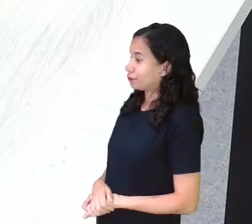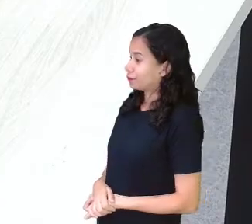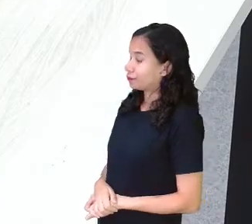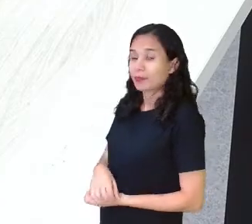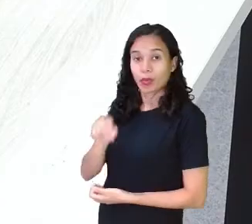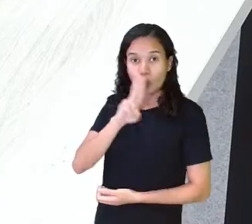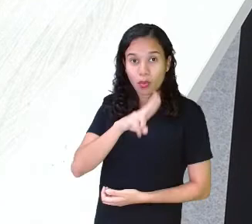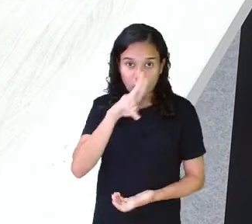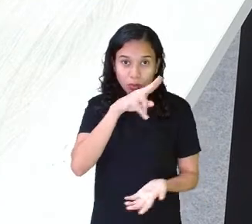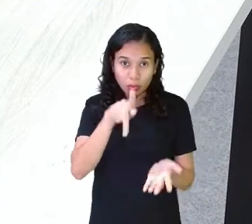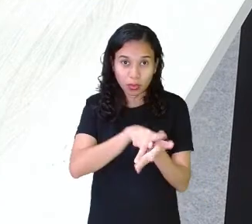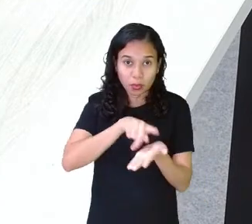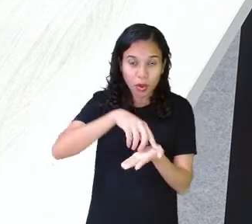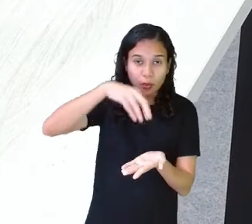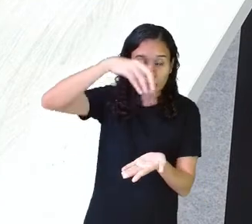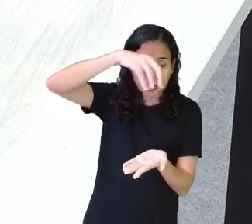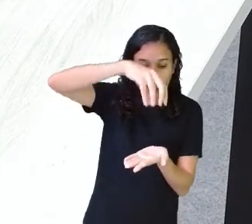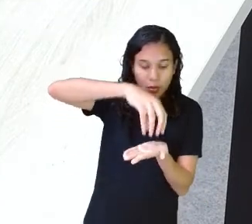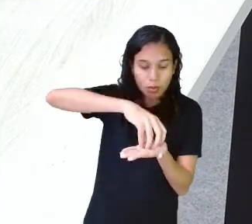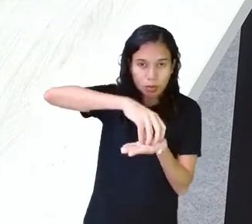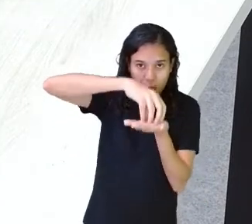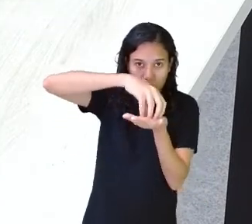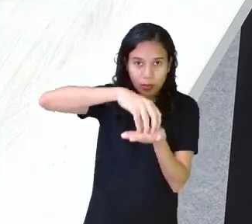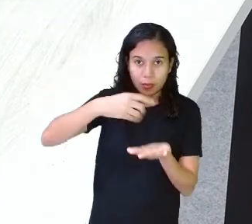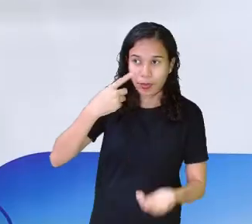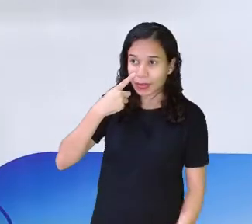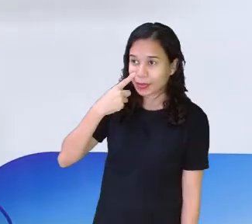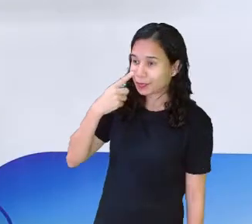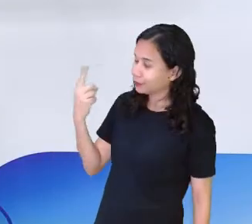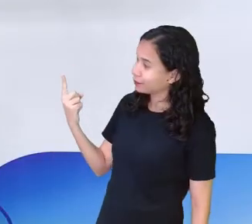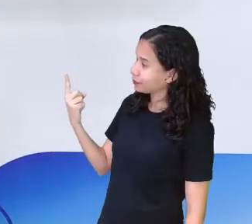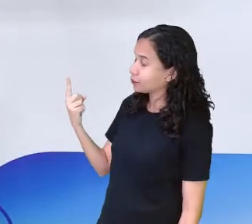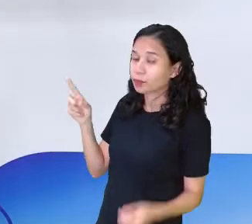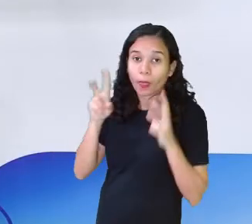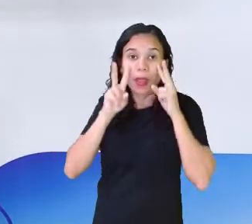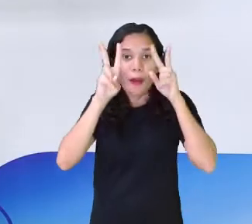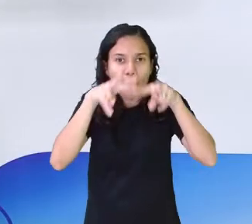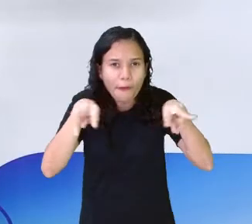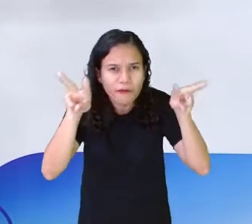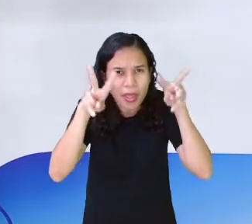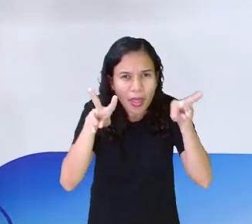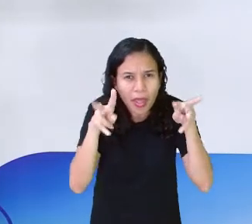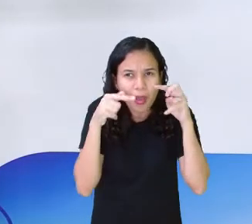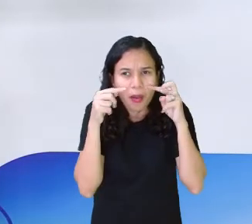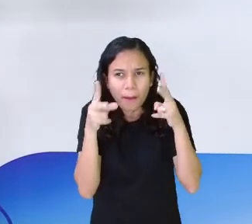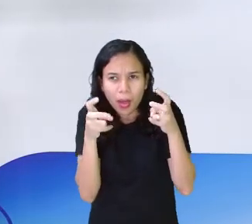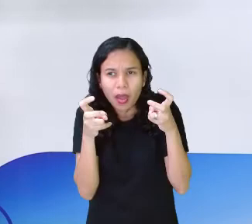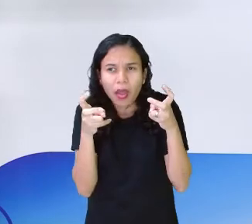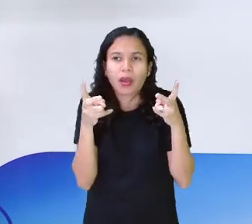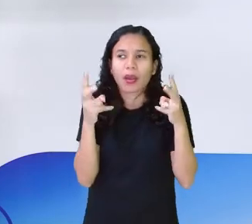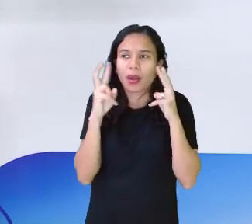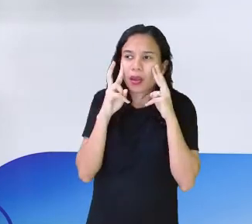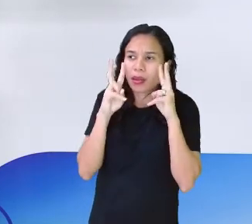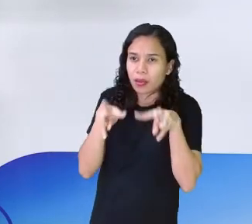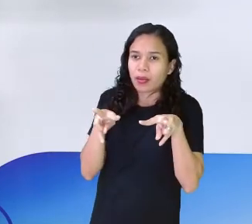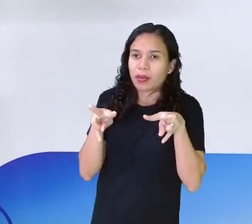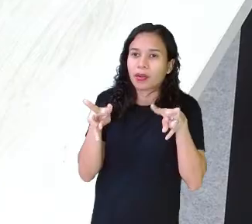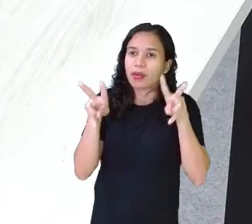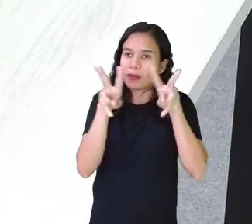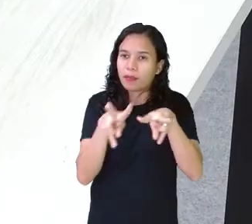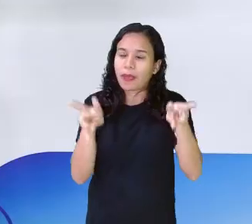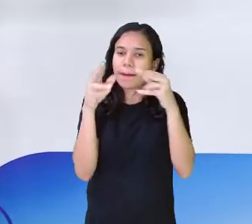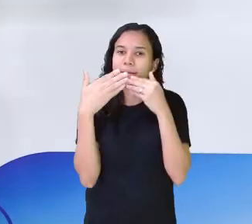com uma das suas faces, né? Deixa eu só pegar a folha aqui. Deixa eu ver se dá para ver aqui. Aqui eu acho. Eu acho que aqui a gente